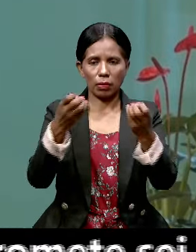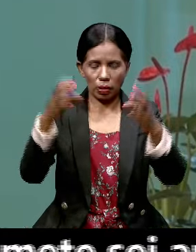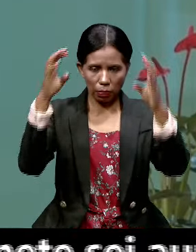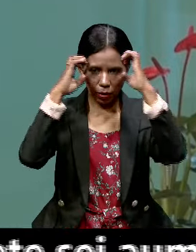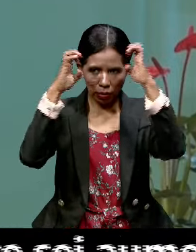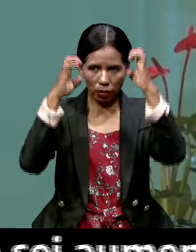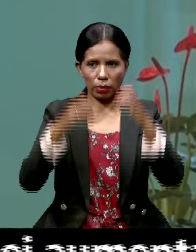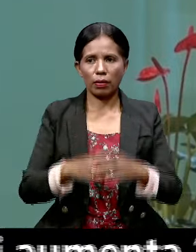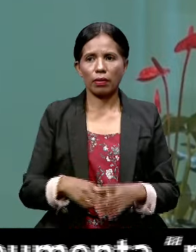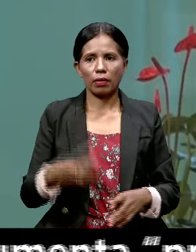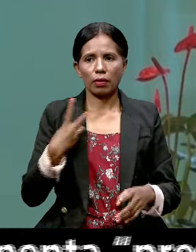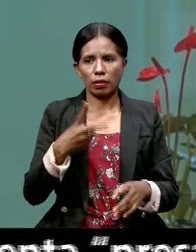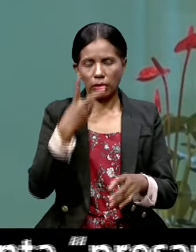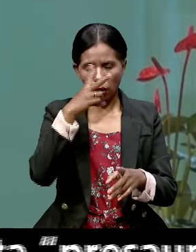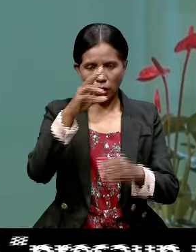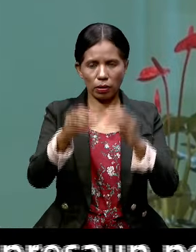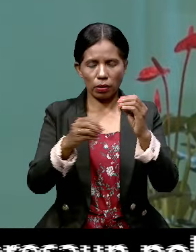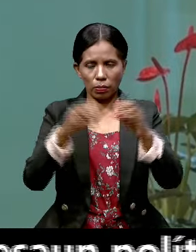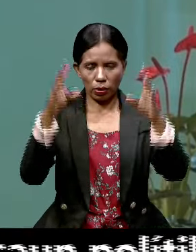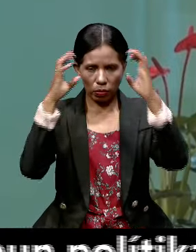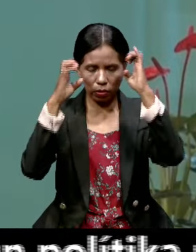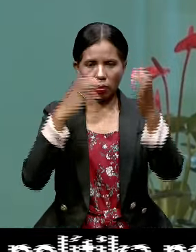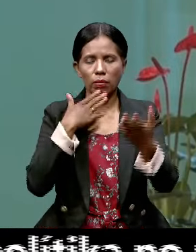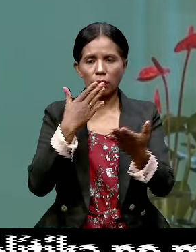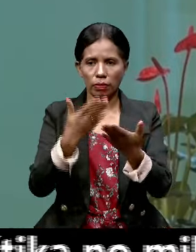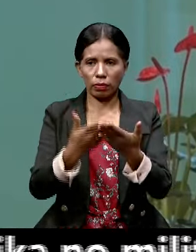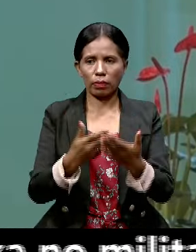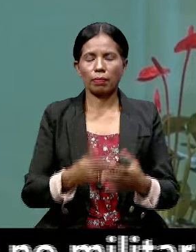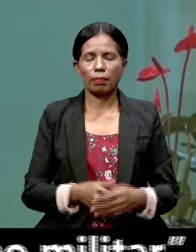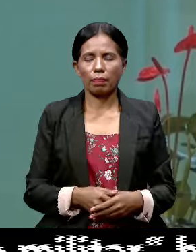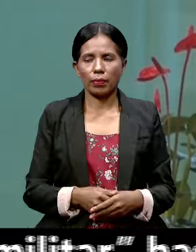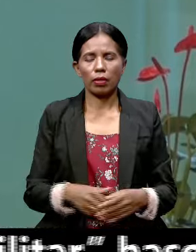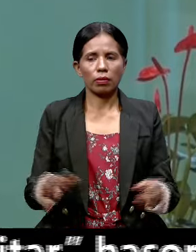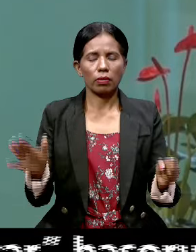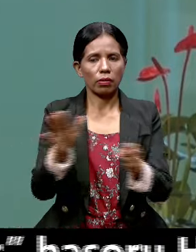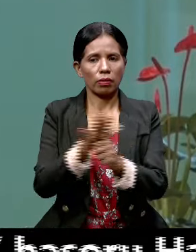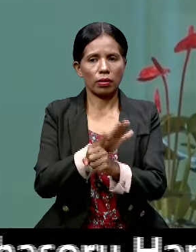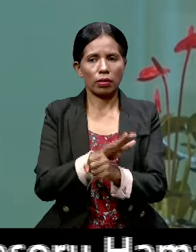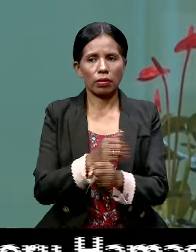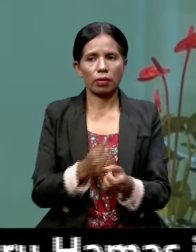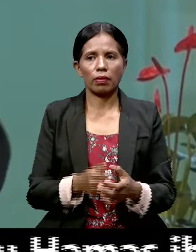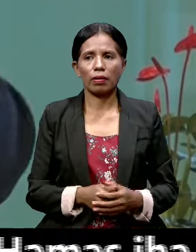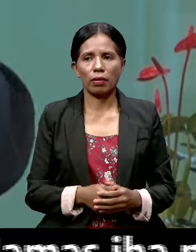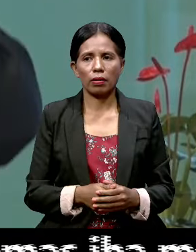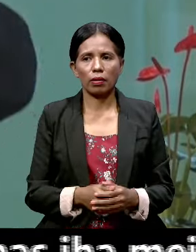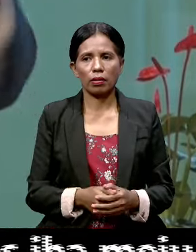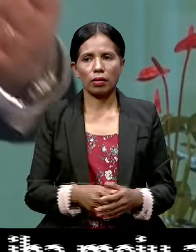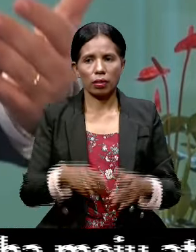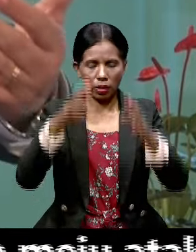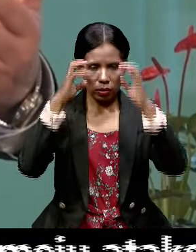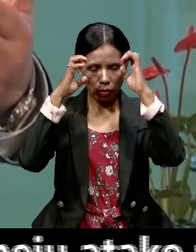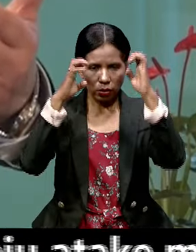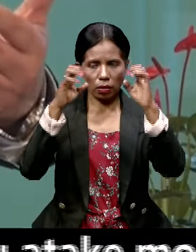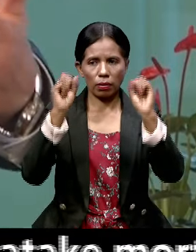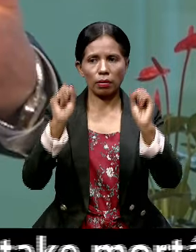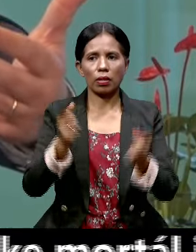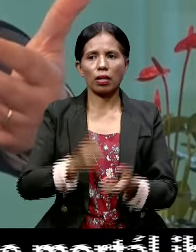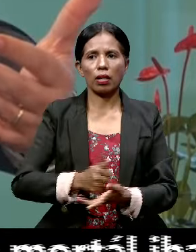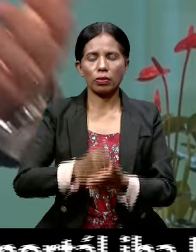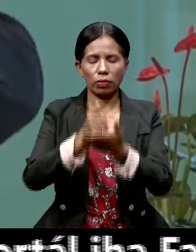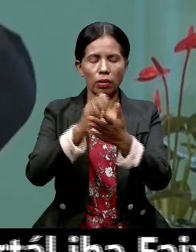de tratar o futuro, de tratar a nossa gente, de tratar da sustentabilidade. Tudo passa pela educação e se fizer todas as